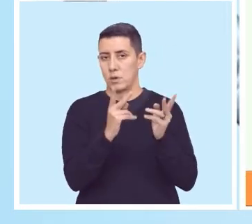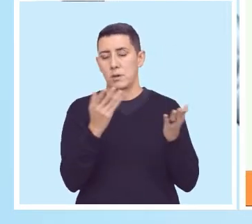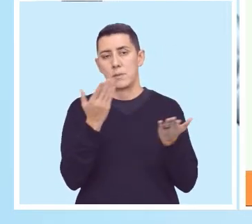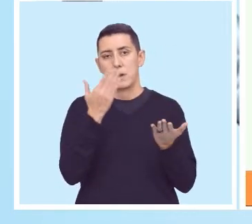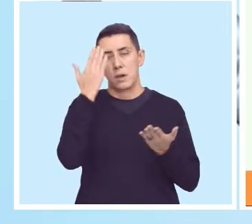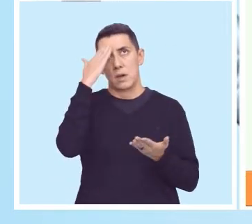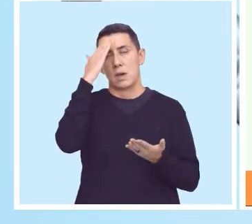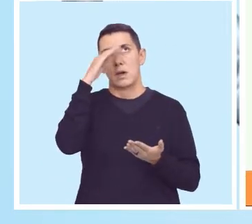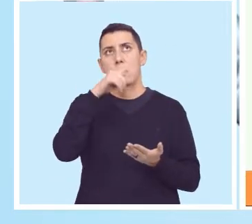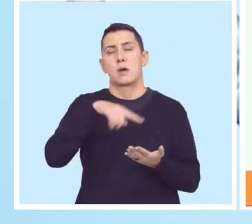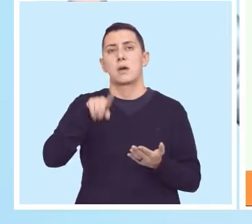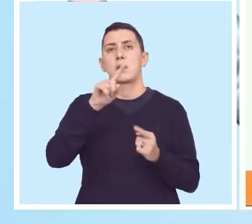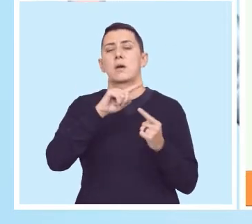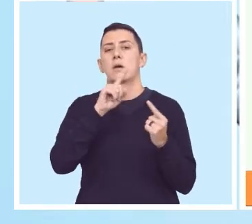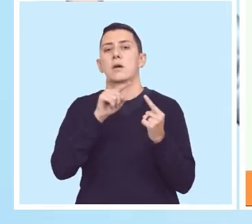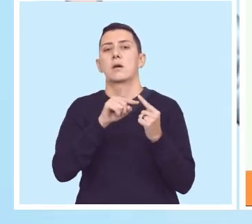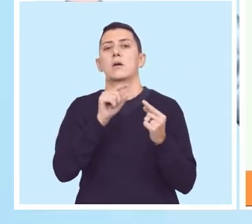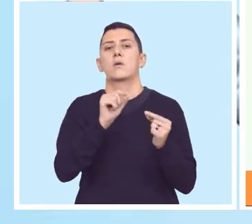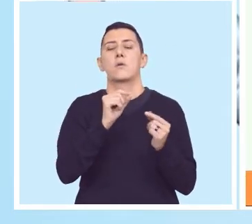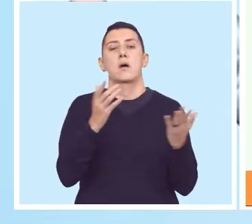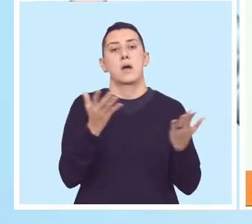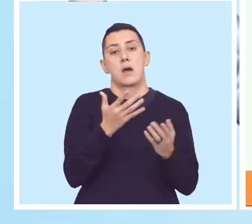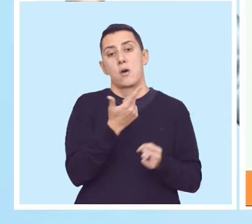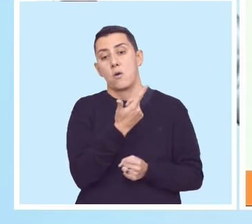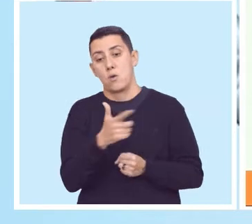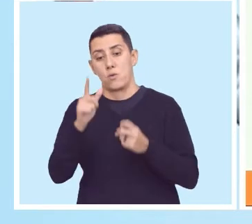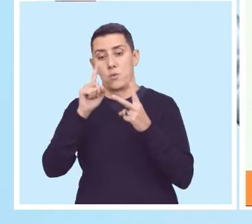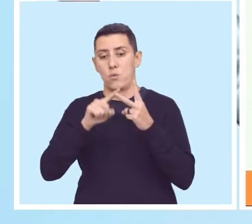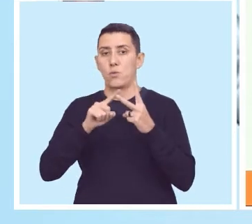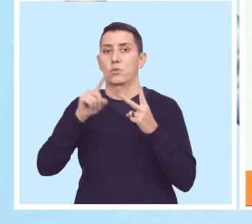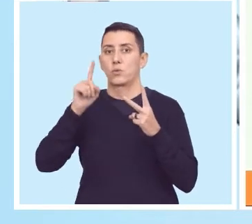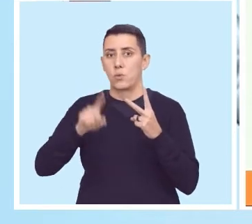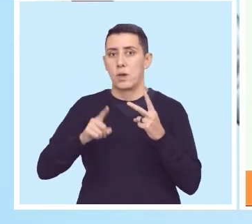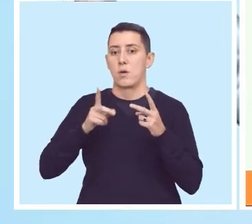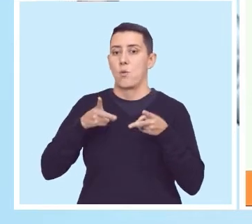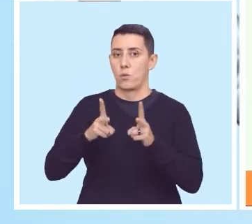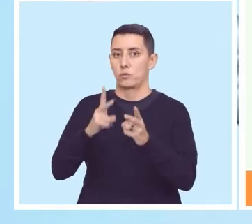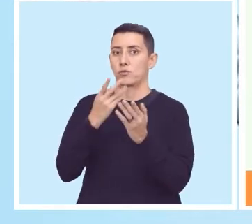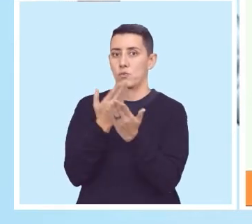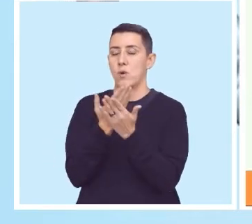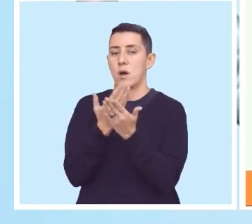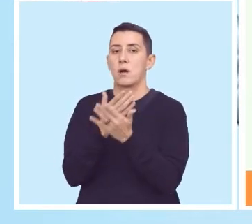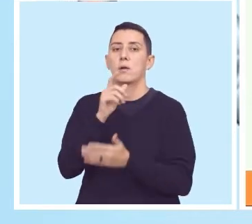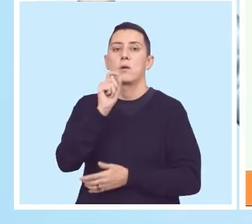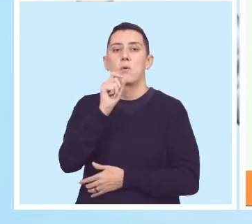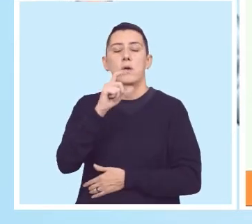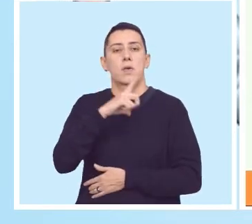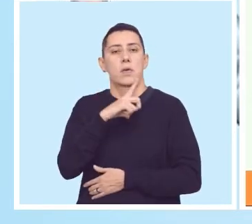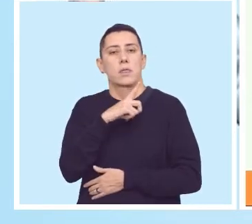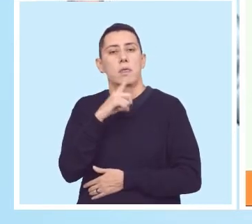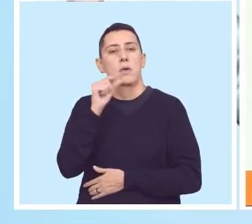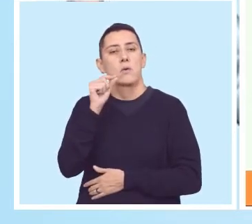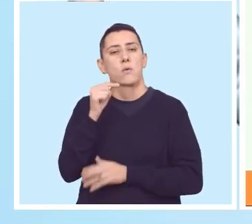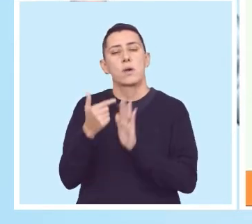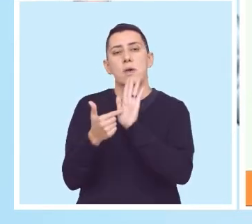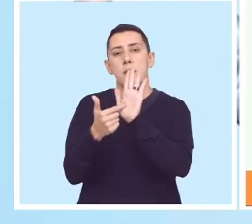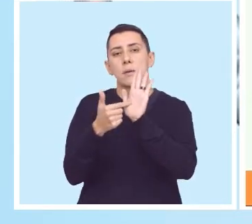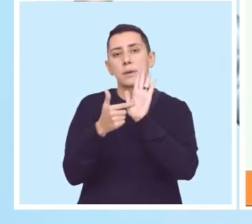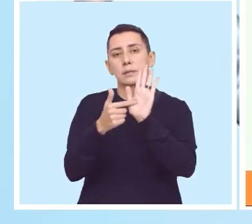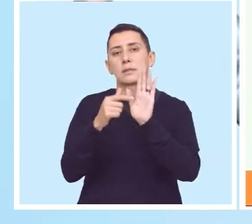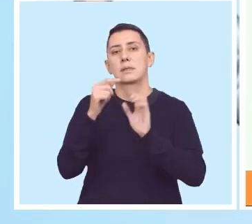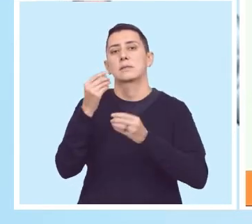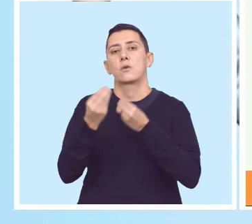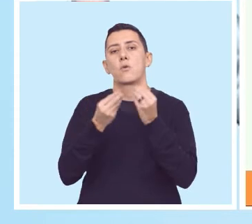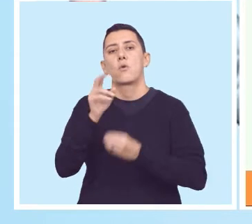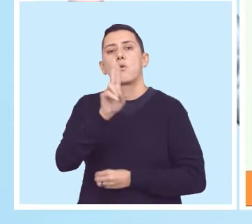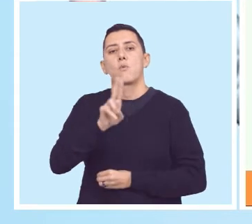aquela motivada para que vocês continuem agora, que eu acho que agora é a parte principal, que é a apresentação do back-end,